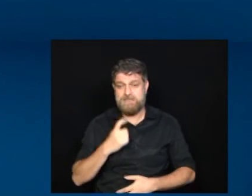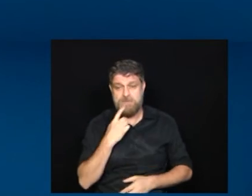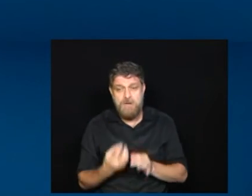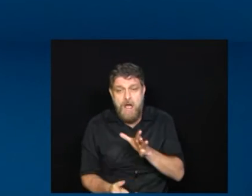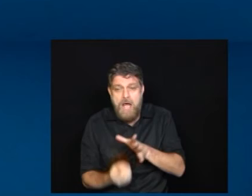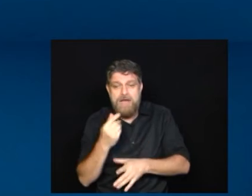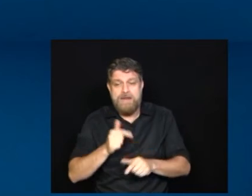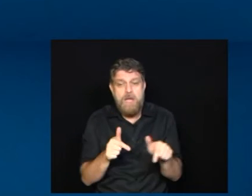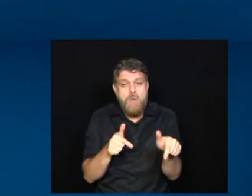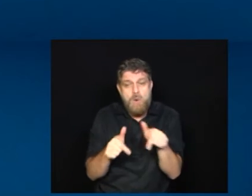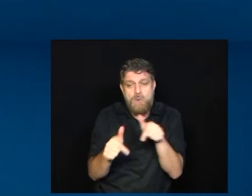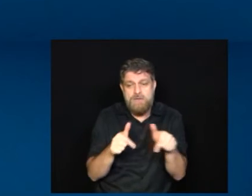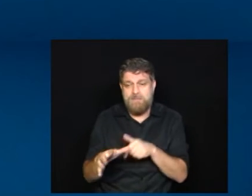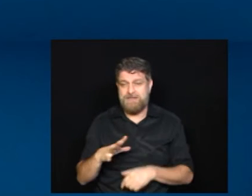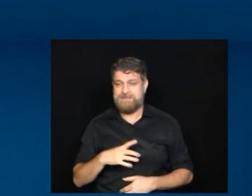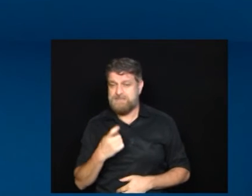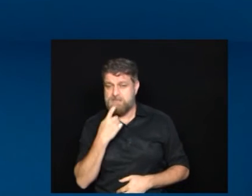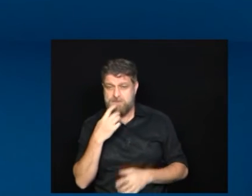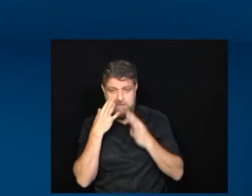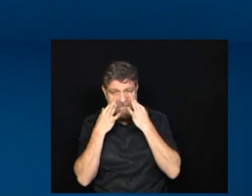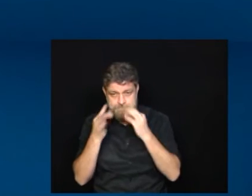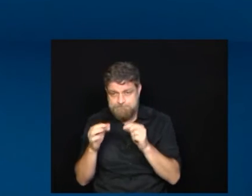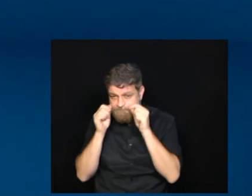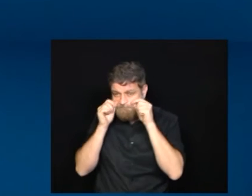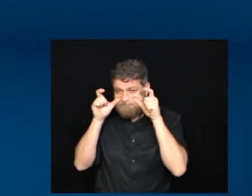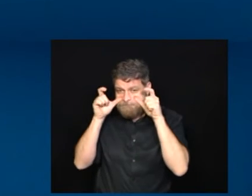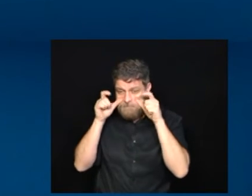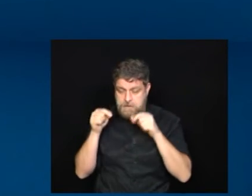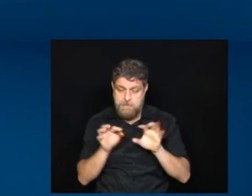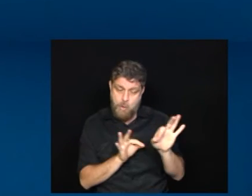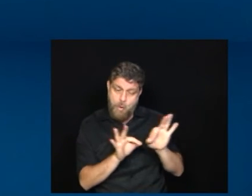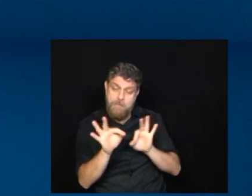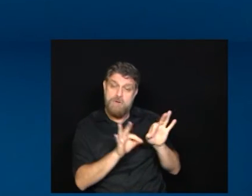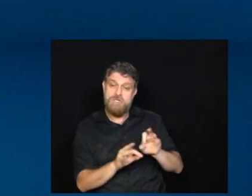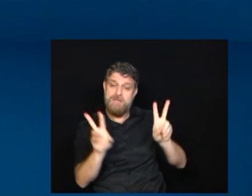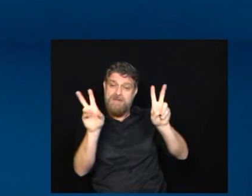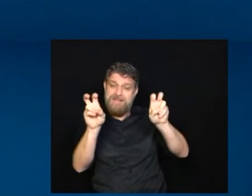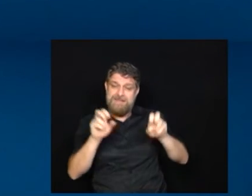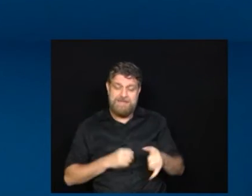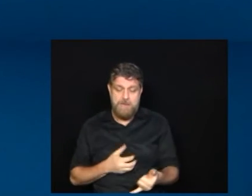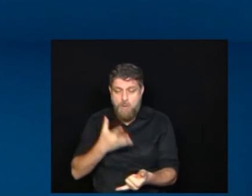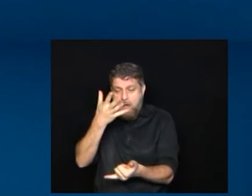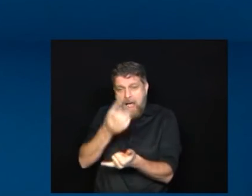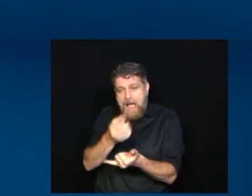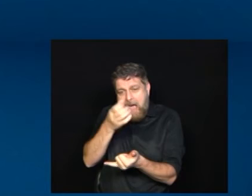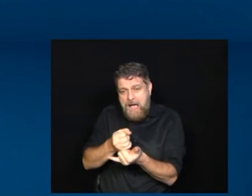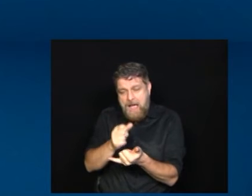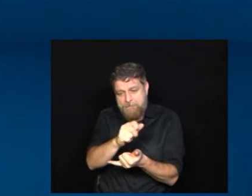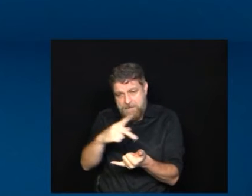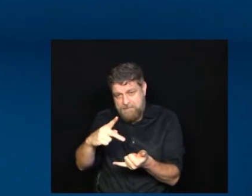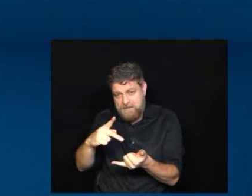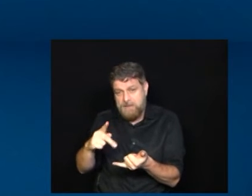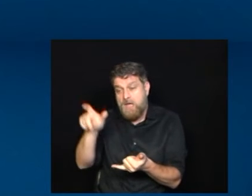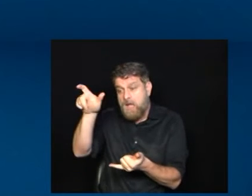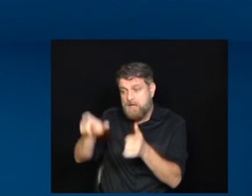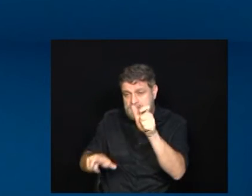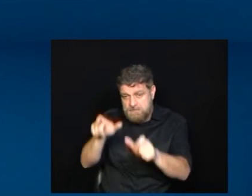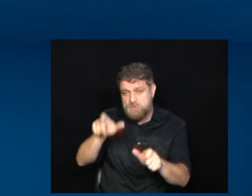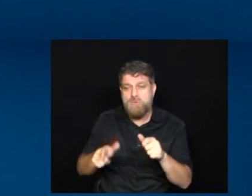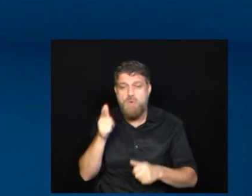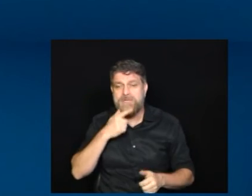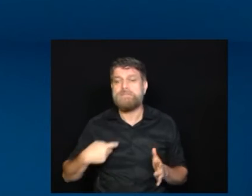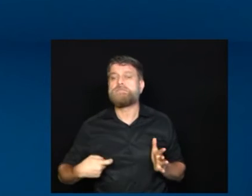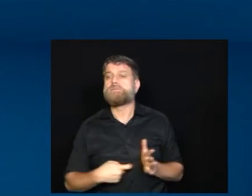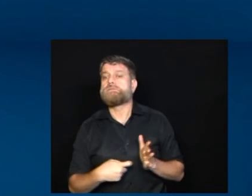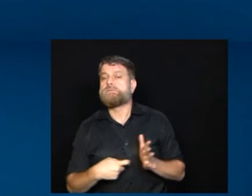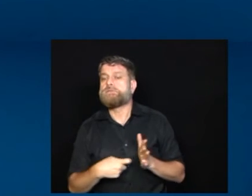o serviço Campinas de Olho. O projeto institui no município um aplicativo pelo qual os cidadãos poderão encaminhar